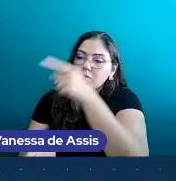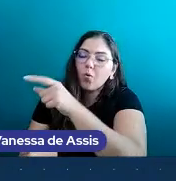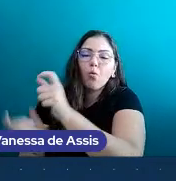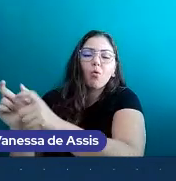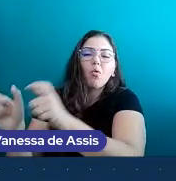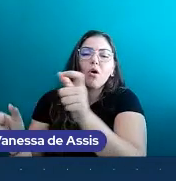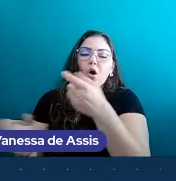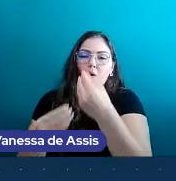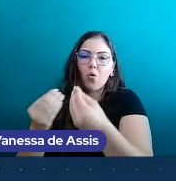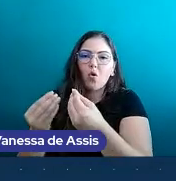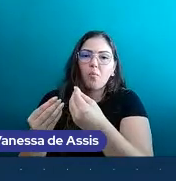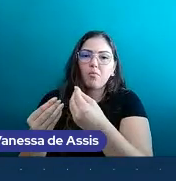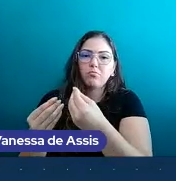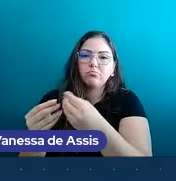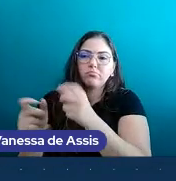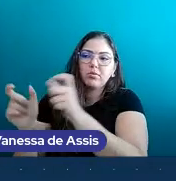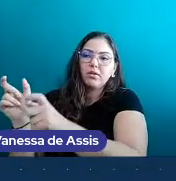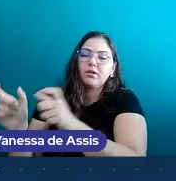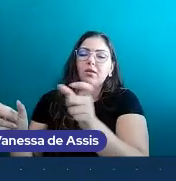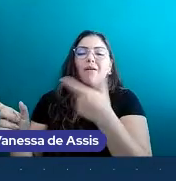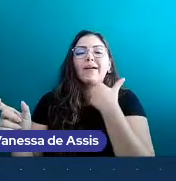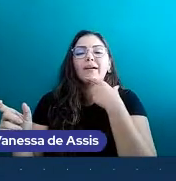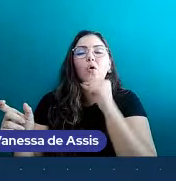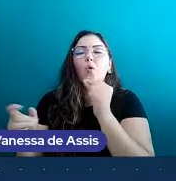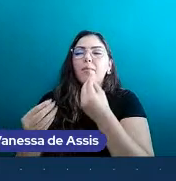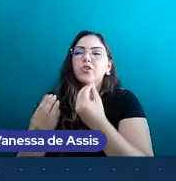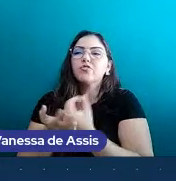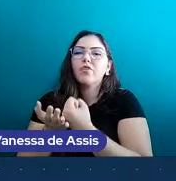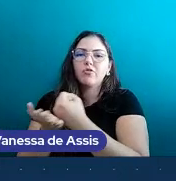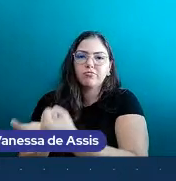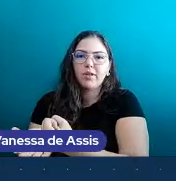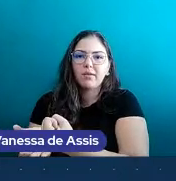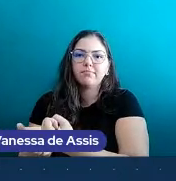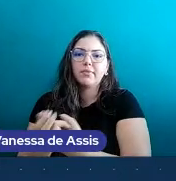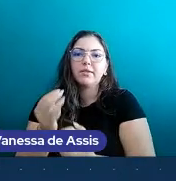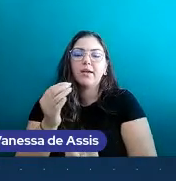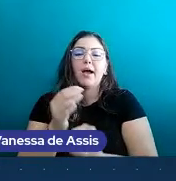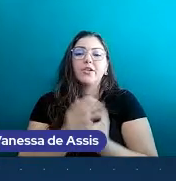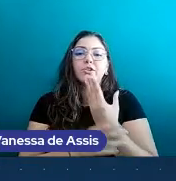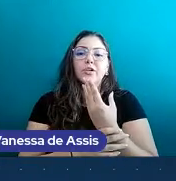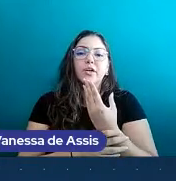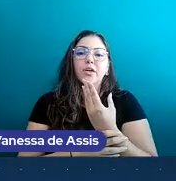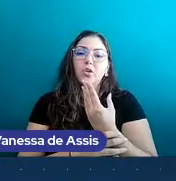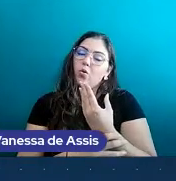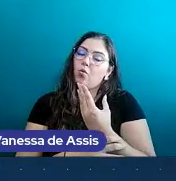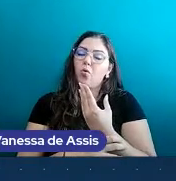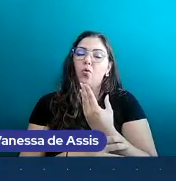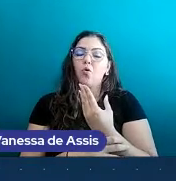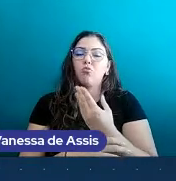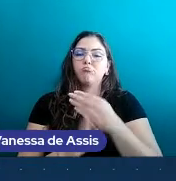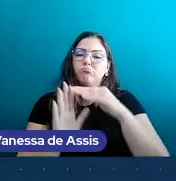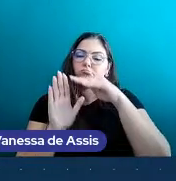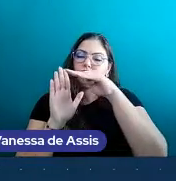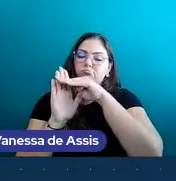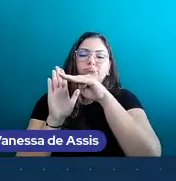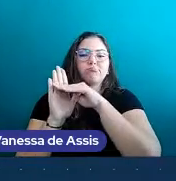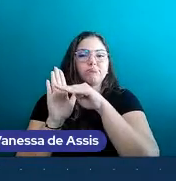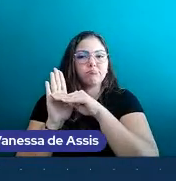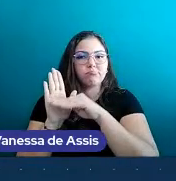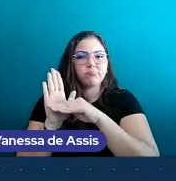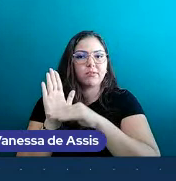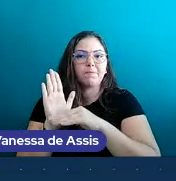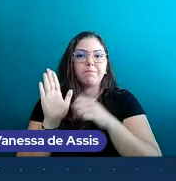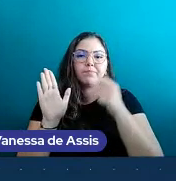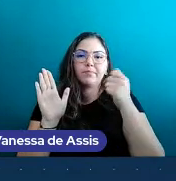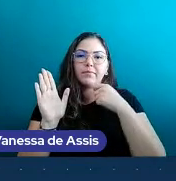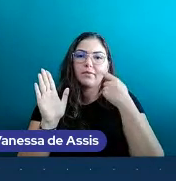conselheiros tutelares e pessoas que fazem a notificação. A gente acabou desenvolvendo um checklist para notificação, com itens que deveria ter na